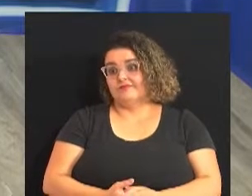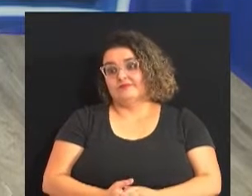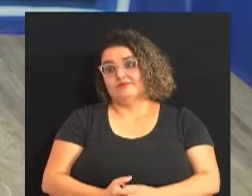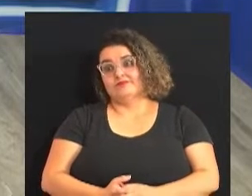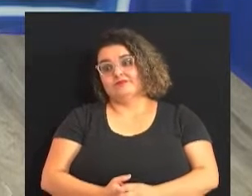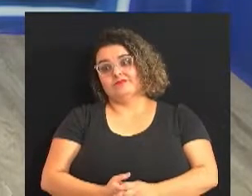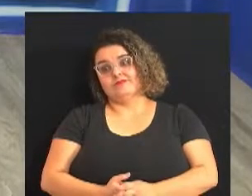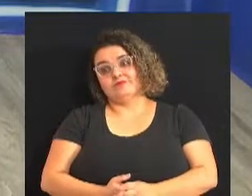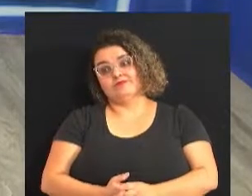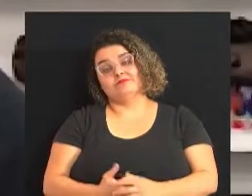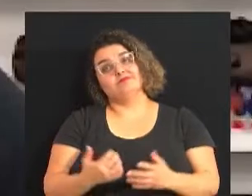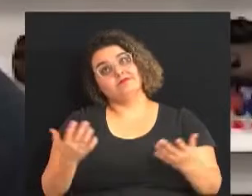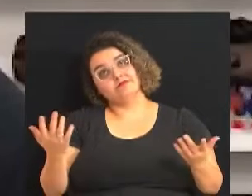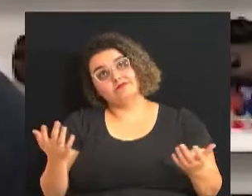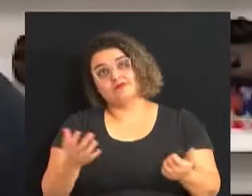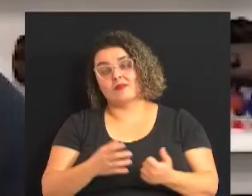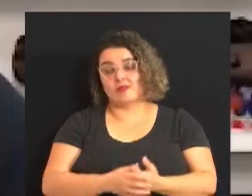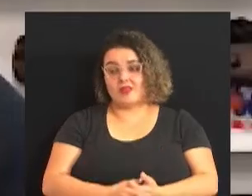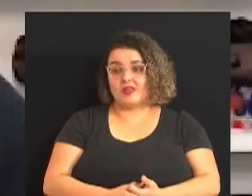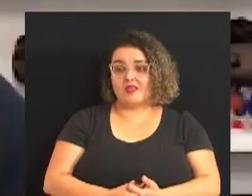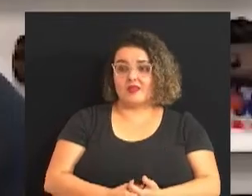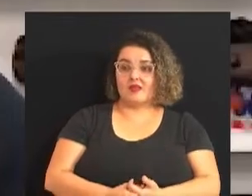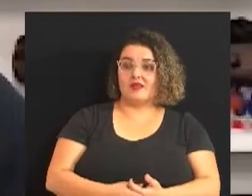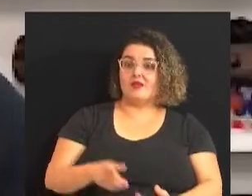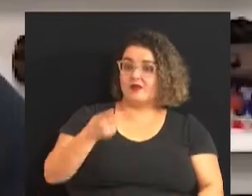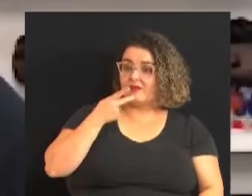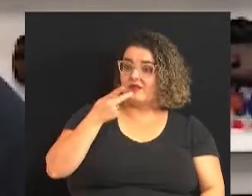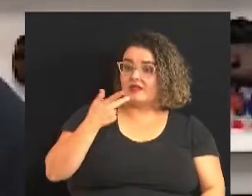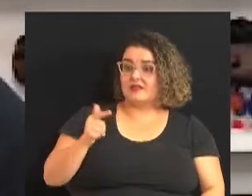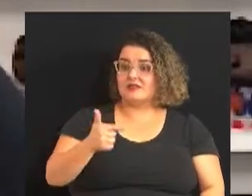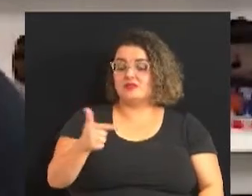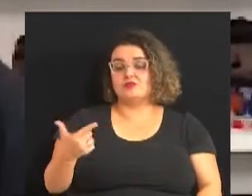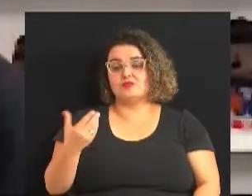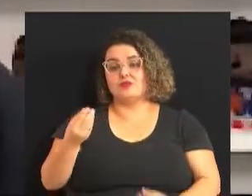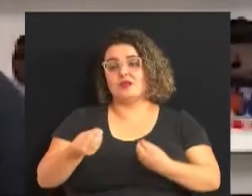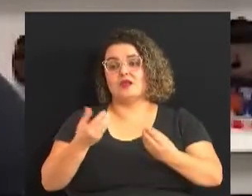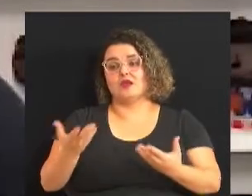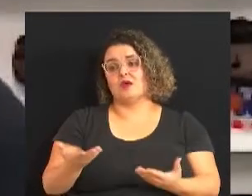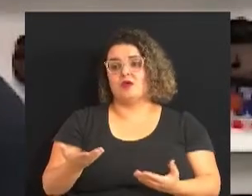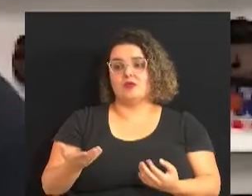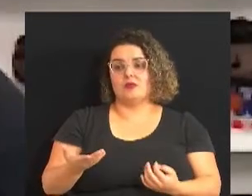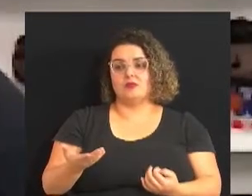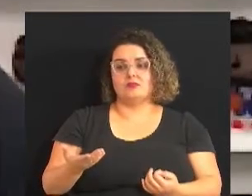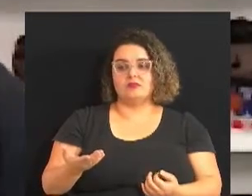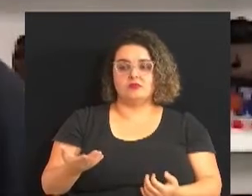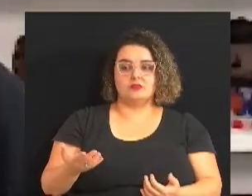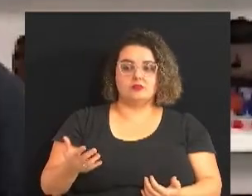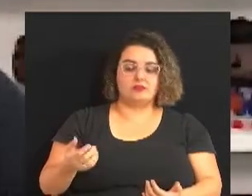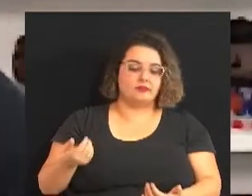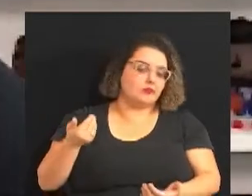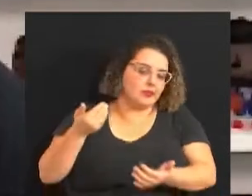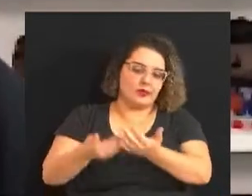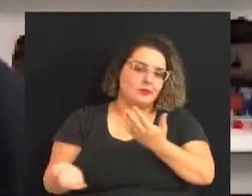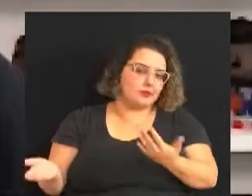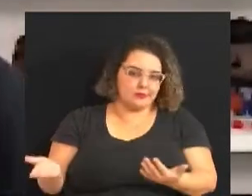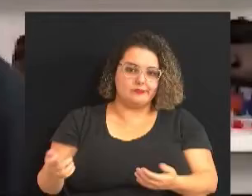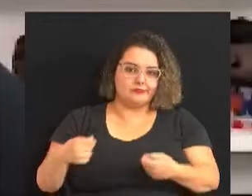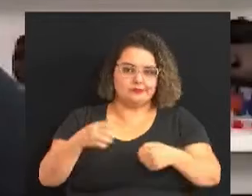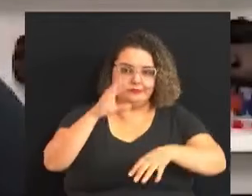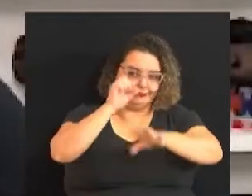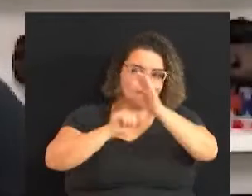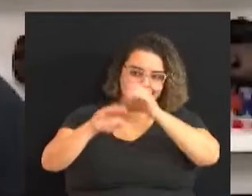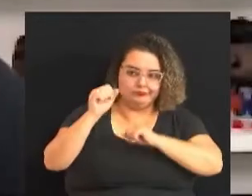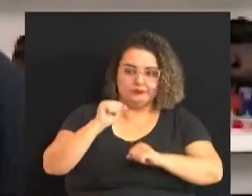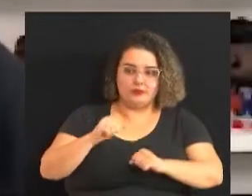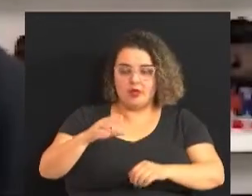Cara, é assim, é aquilo que eu falei agora há pouco, não dá para você descartar a derrota, você tem que aprender, e você normalmente aprende muito mais